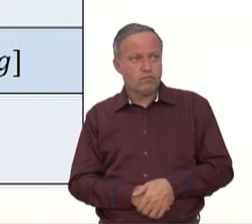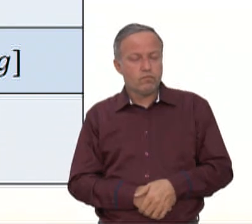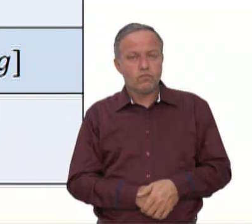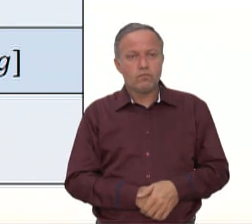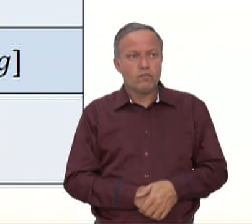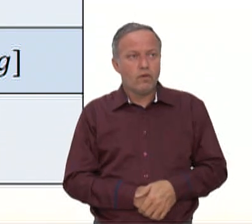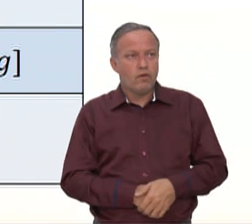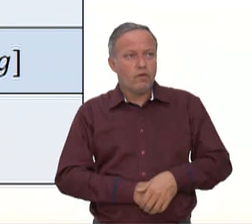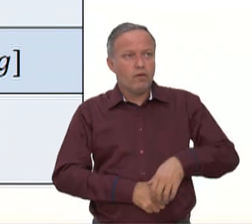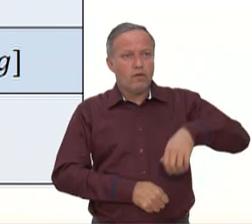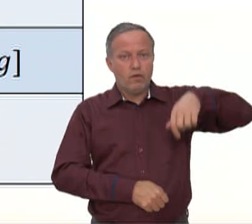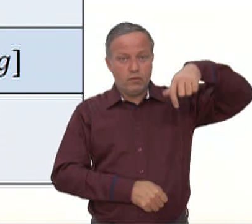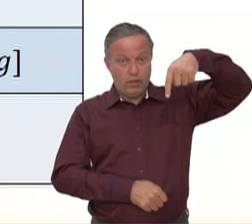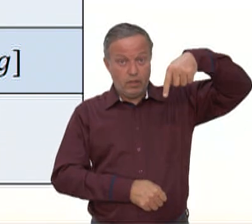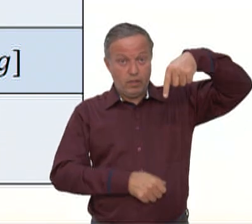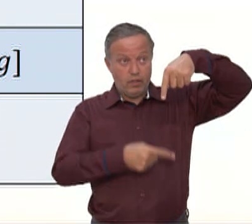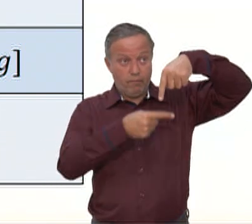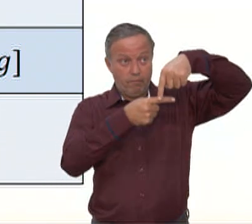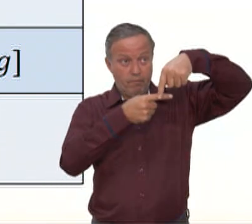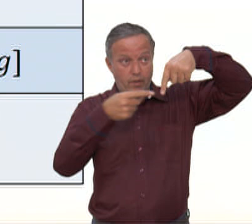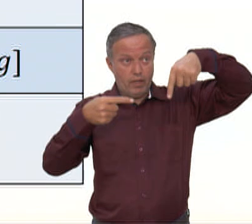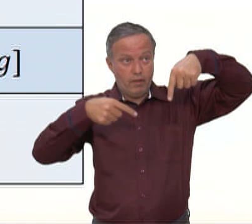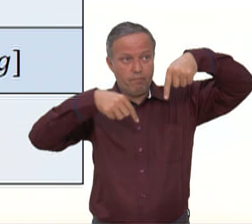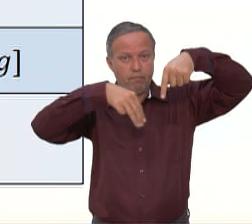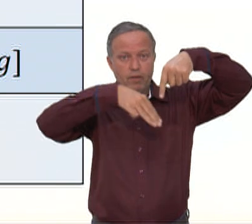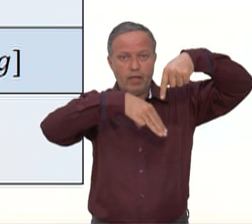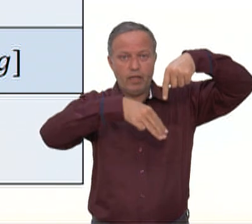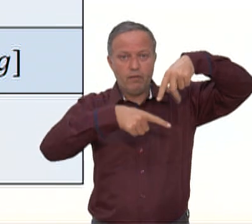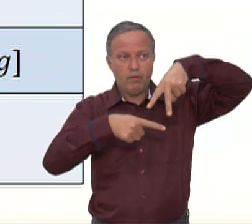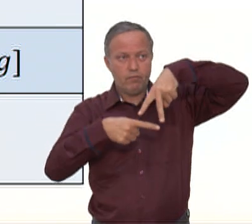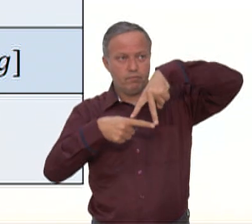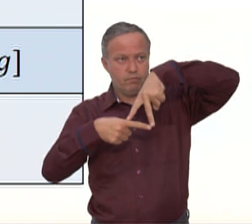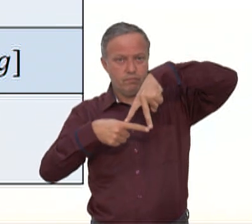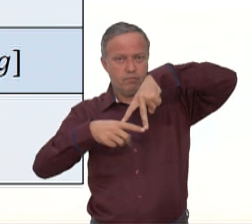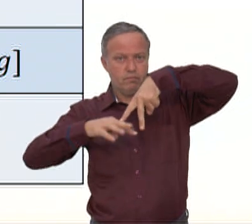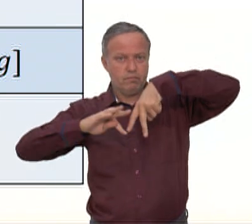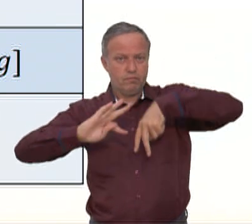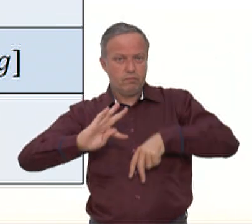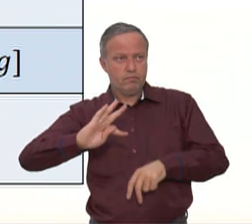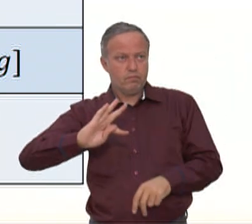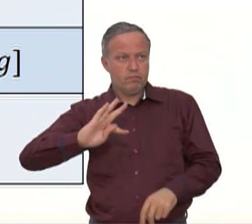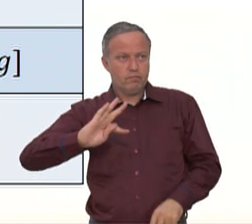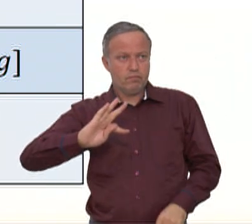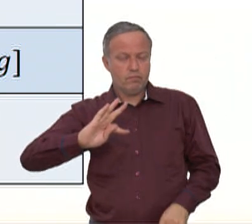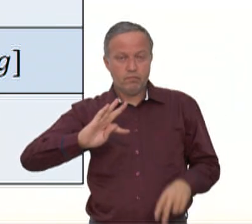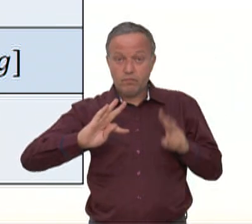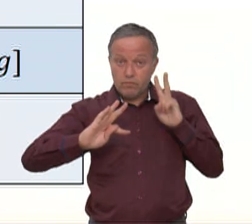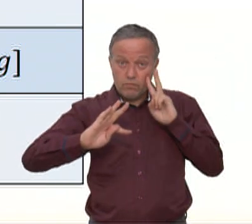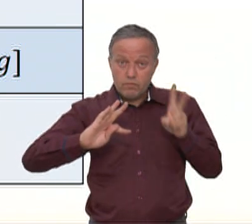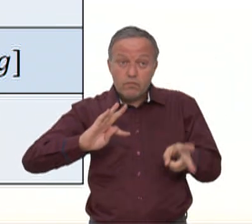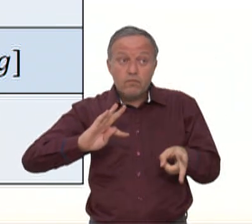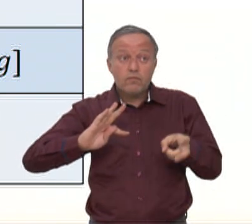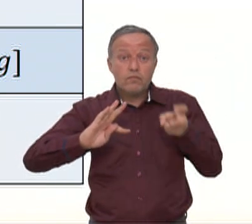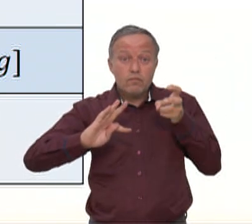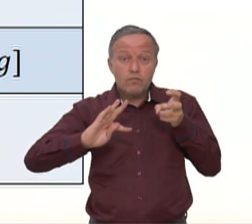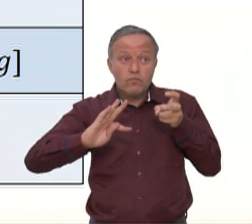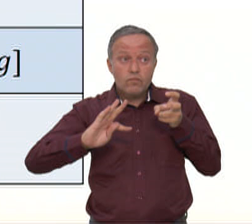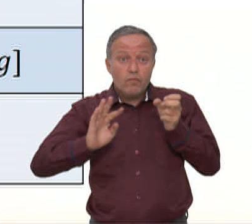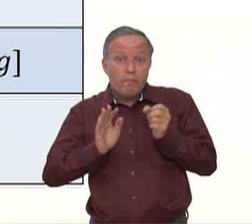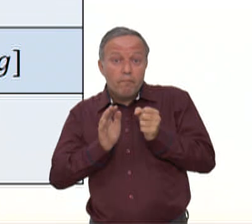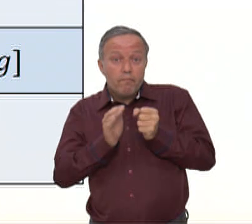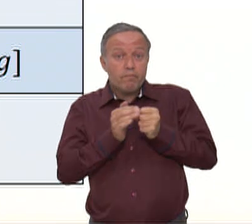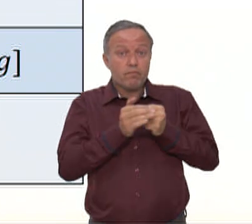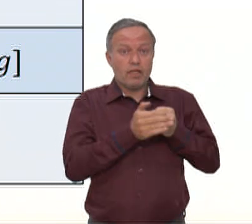e ΔT, ou chamado de Q-macete, como é o costume de alguns, então conseguimos identificar e isolar a